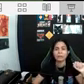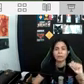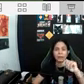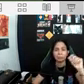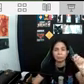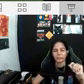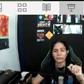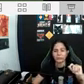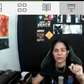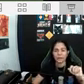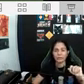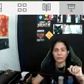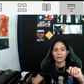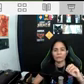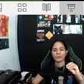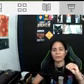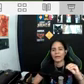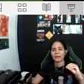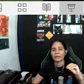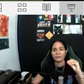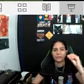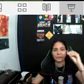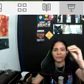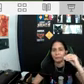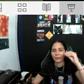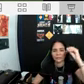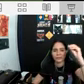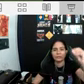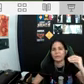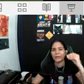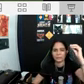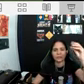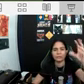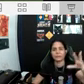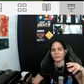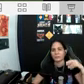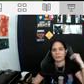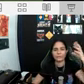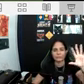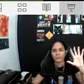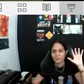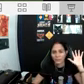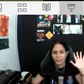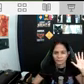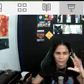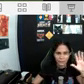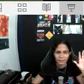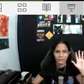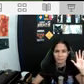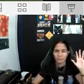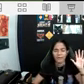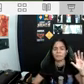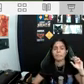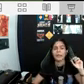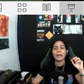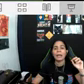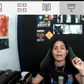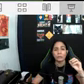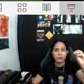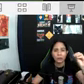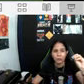observei, qual profissional, vamos supor, teve enfermeiro, teve médico, teve fisioterapeuta, seja lá quem teve técnico de